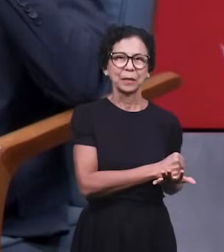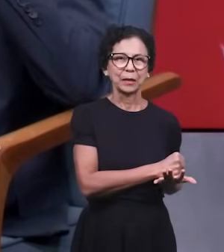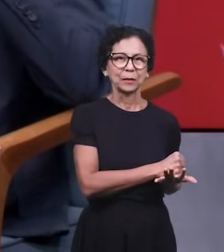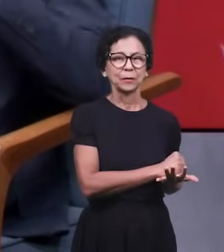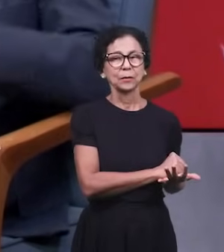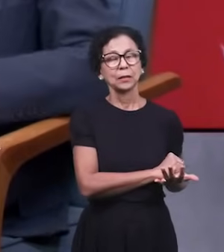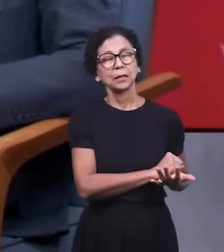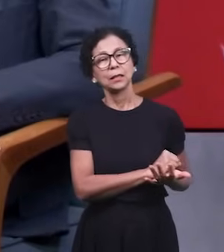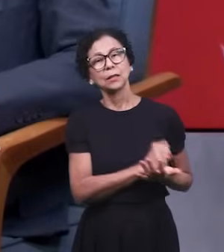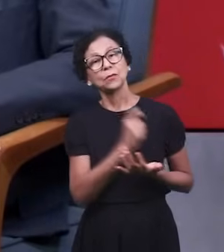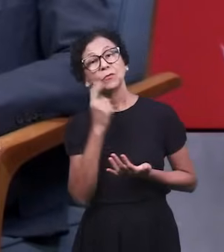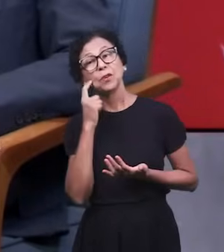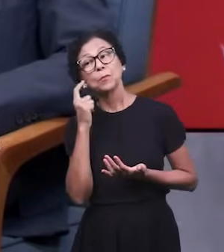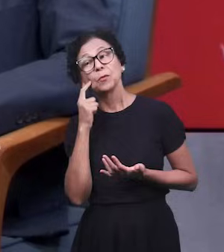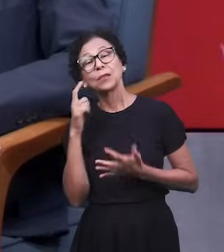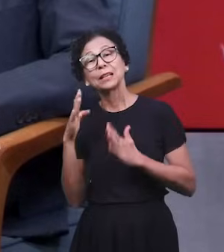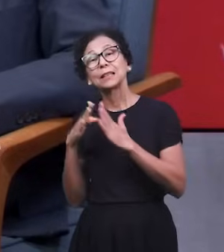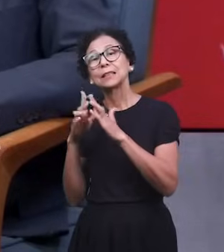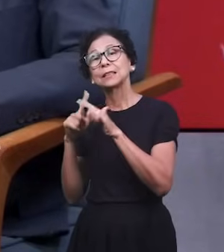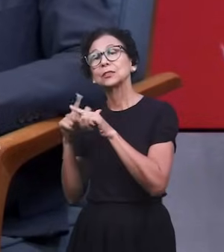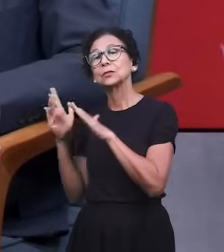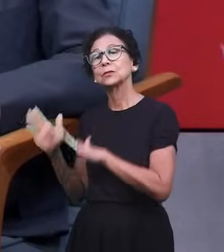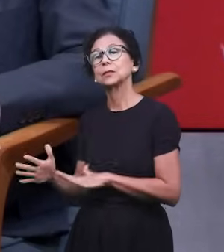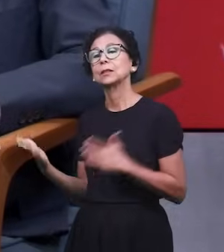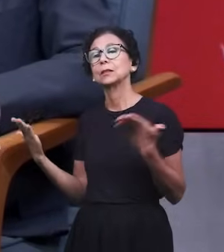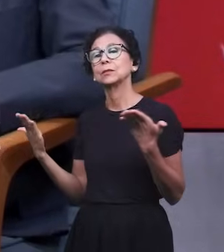igreja. Porque o Espírito Santo,